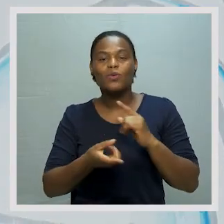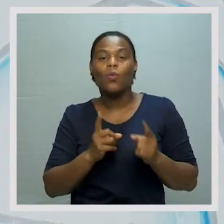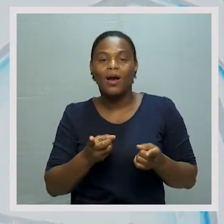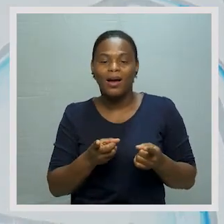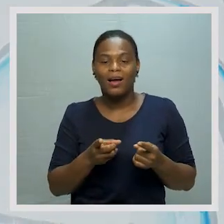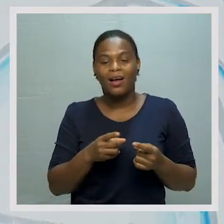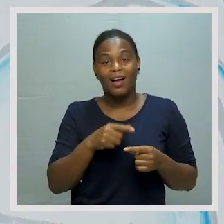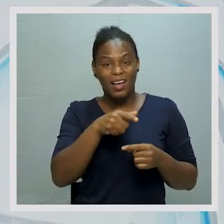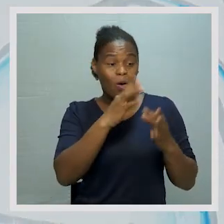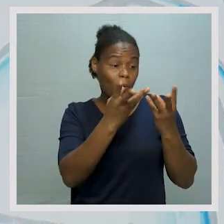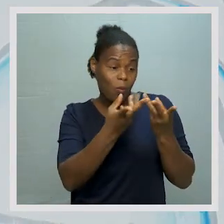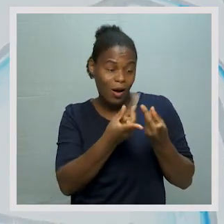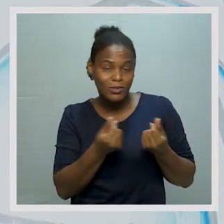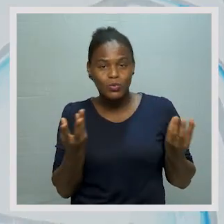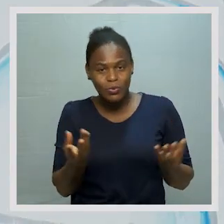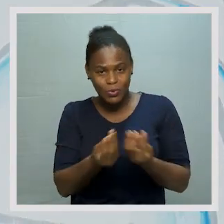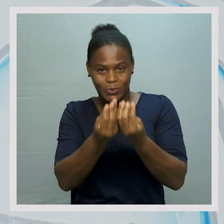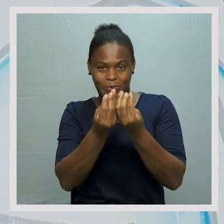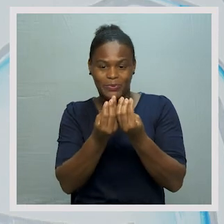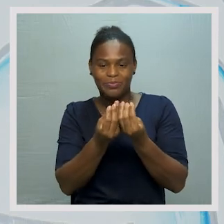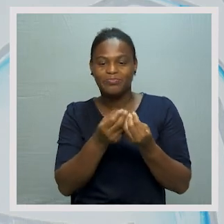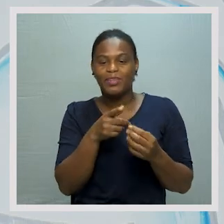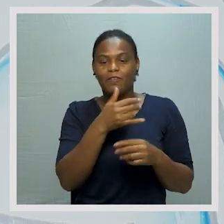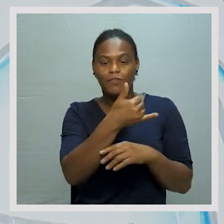vamos juntar essas quantidades, ou seja,